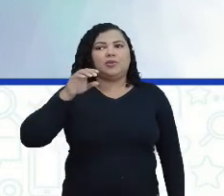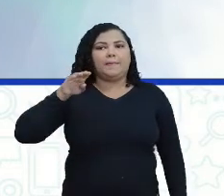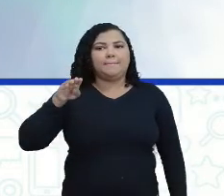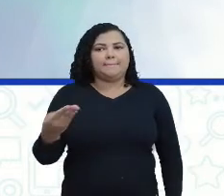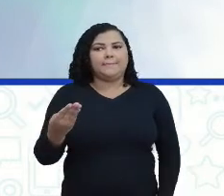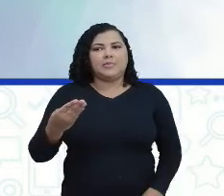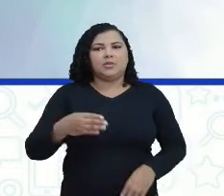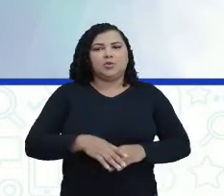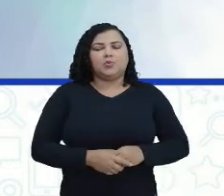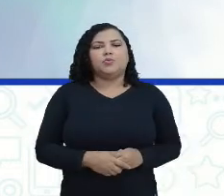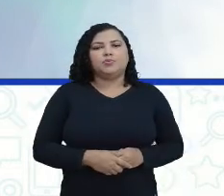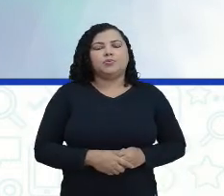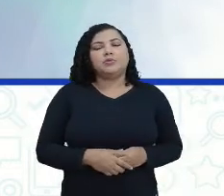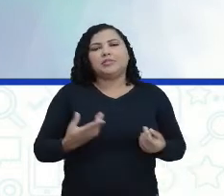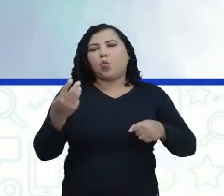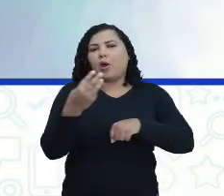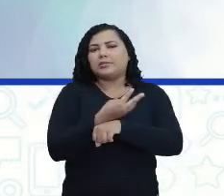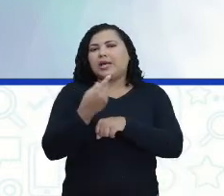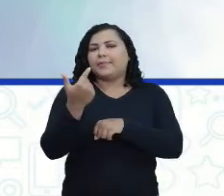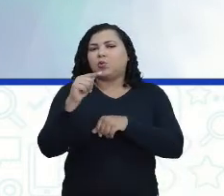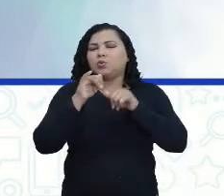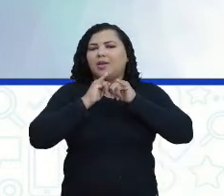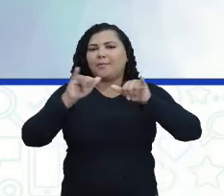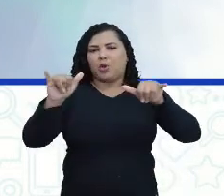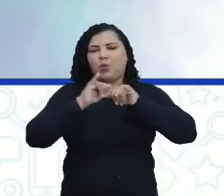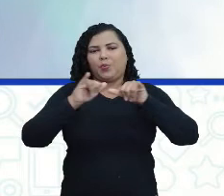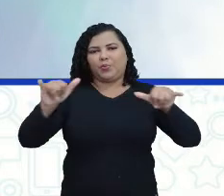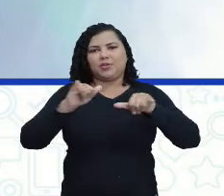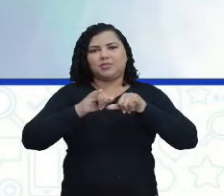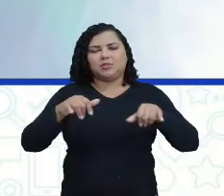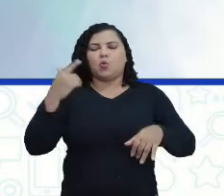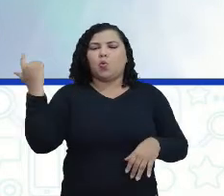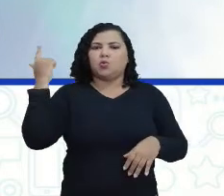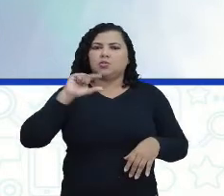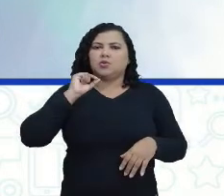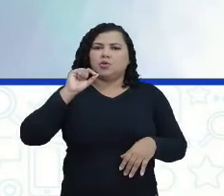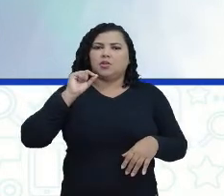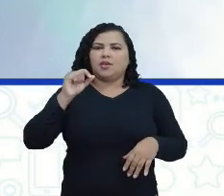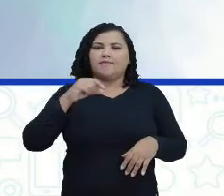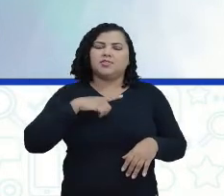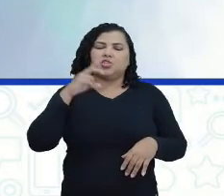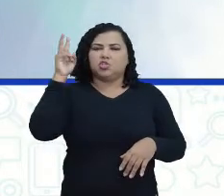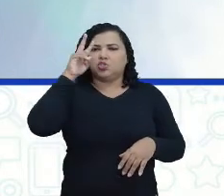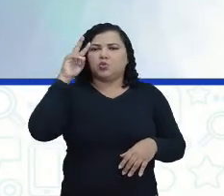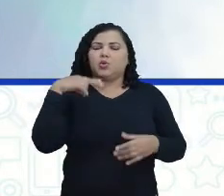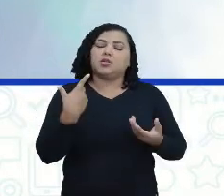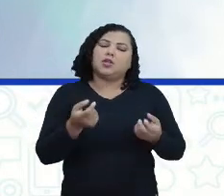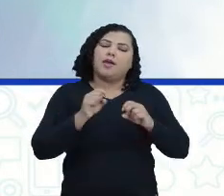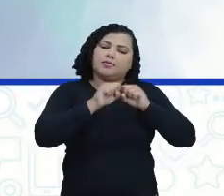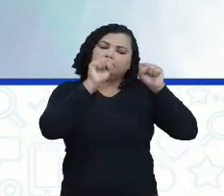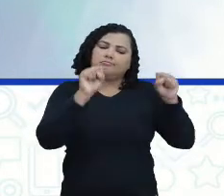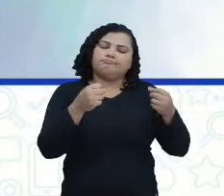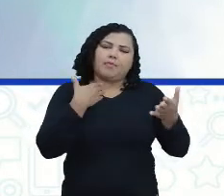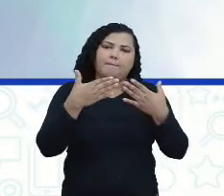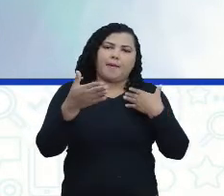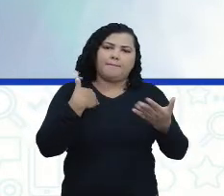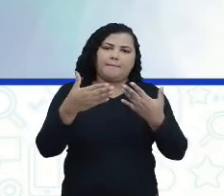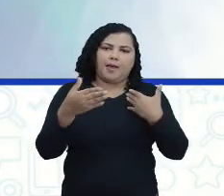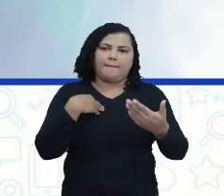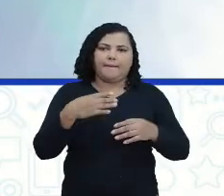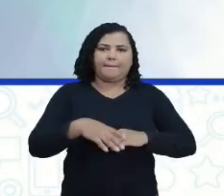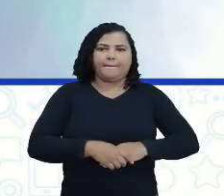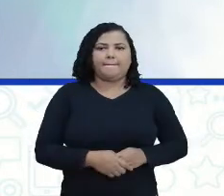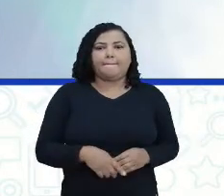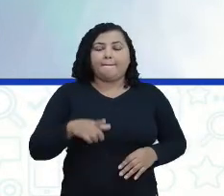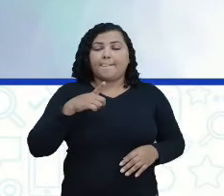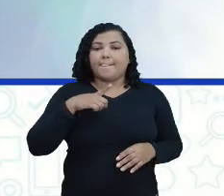grande diferencial, o WhatsApp conseguiu fazer história no sistema de bate-papo. Terá um